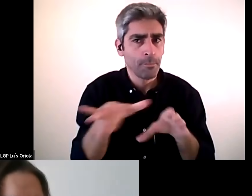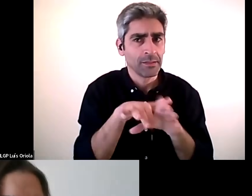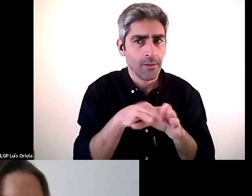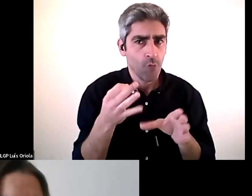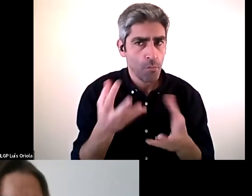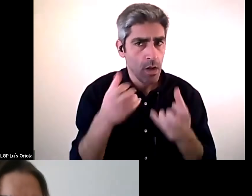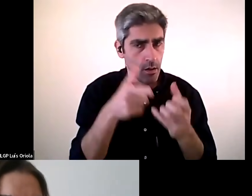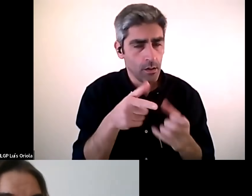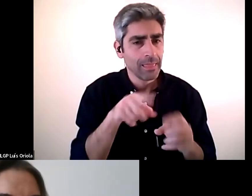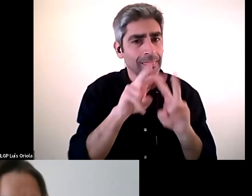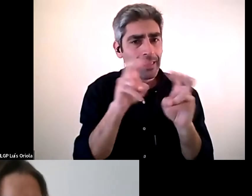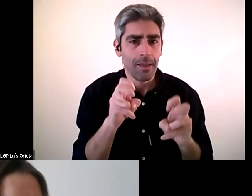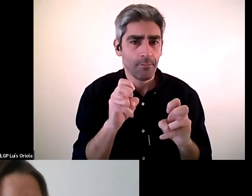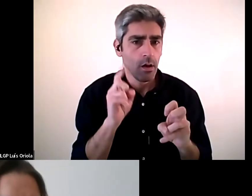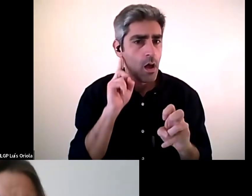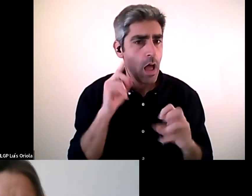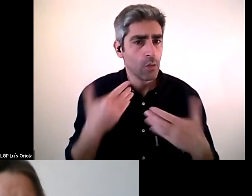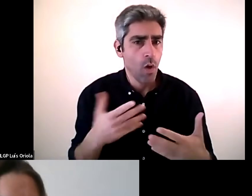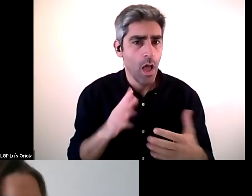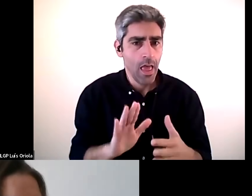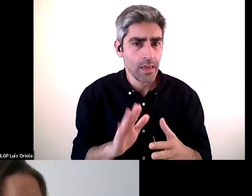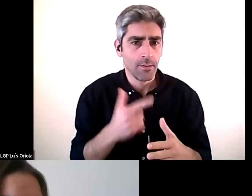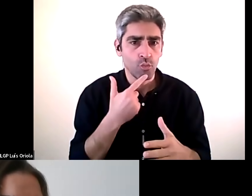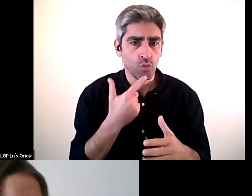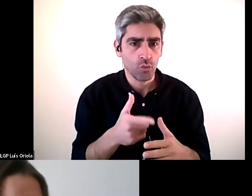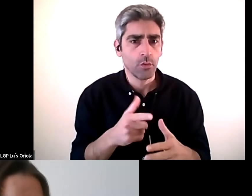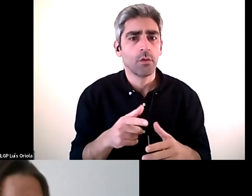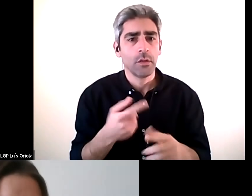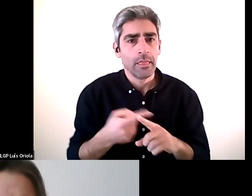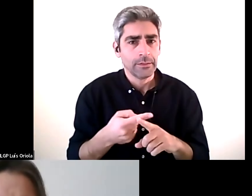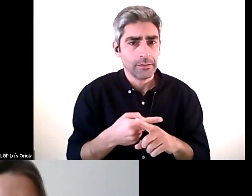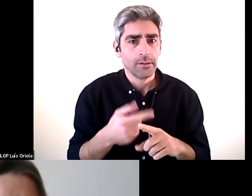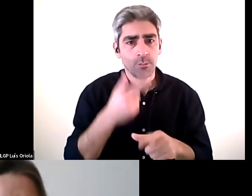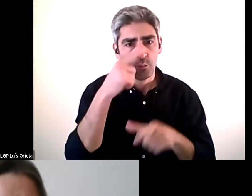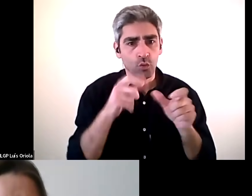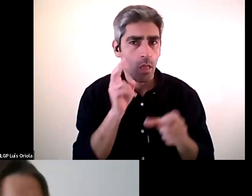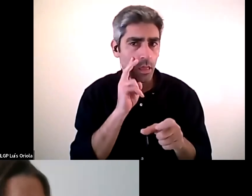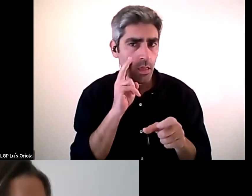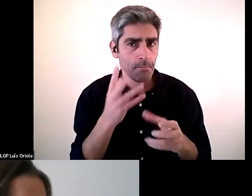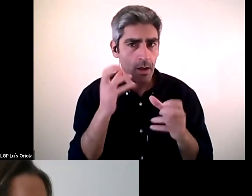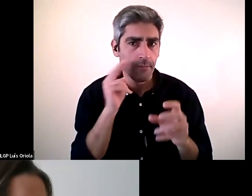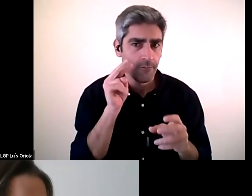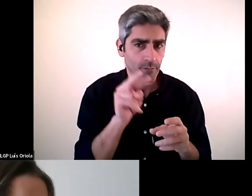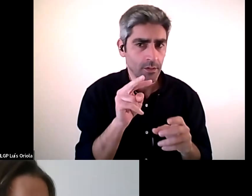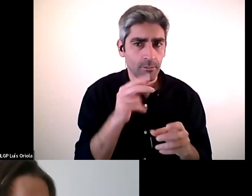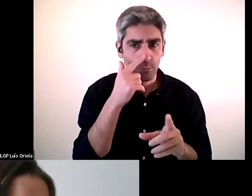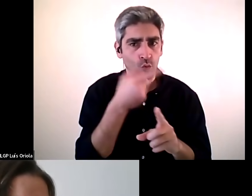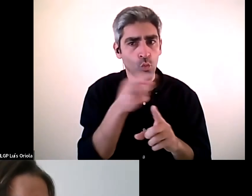bastante atual e interessante para o nosso